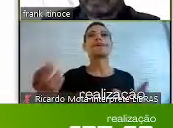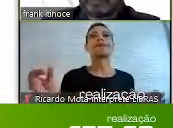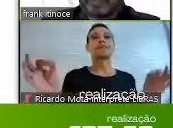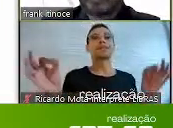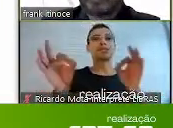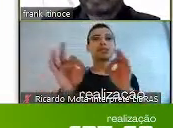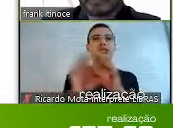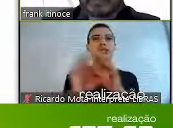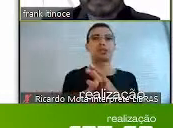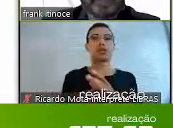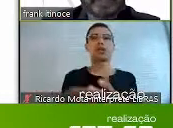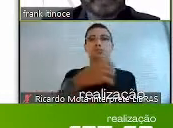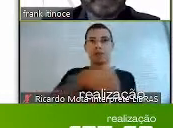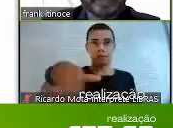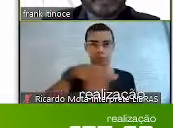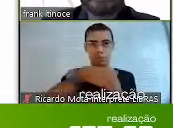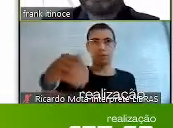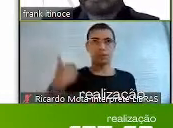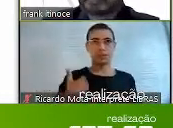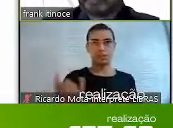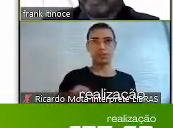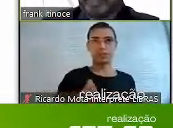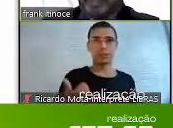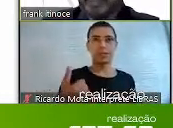Ademir quanto pelo senhor Marcos Moreno aí, né?